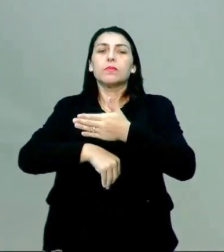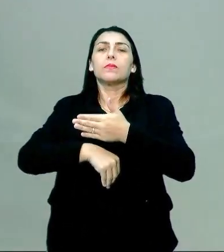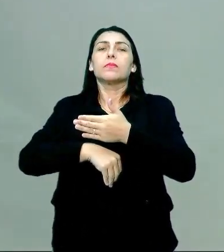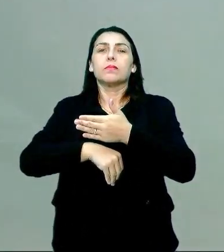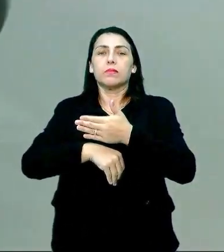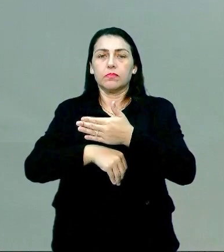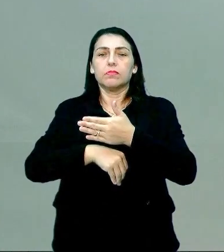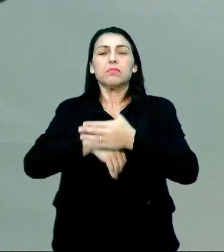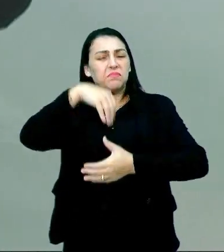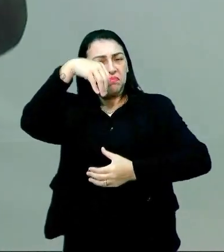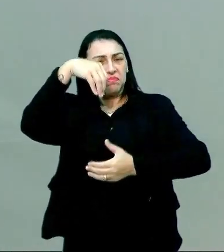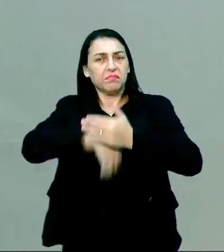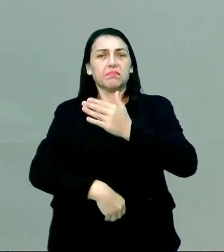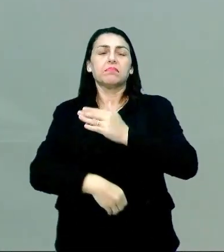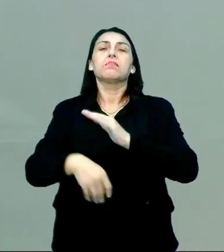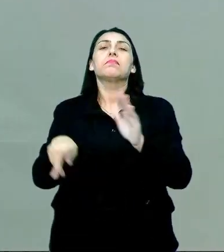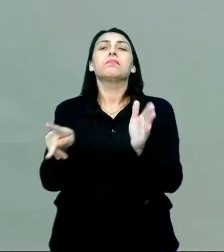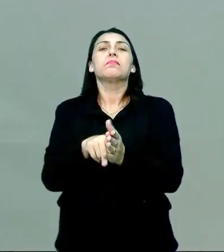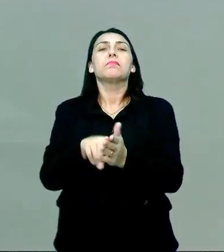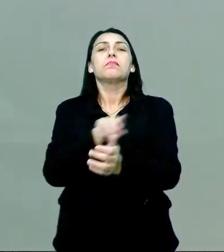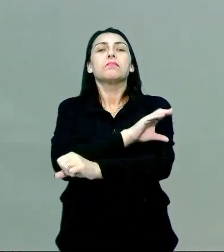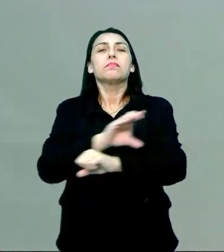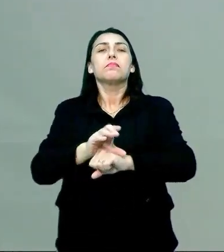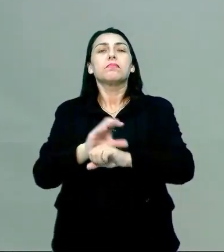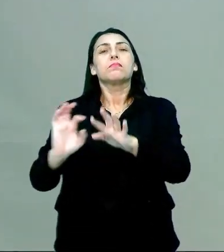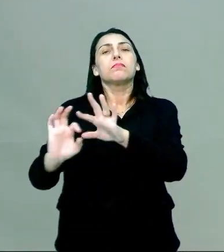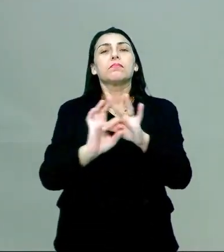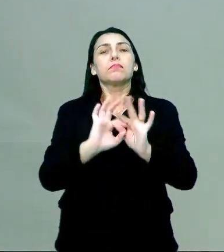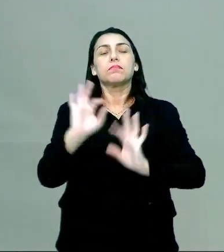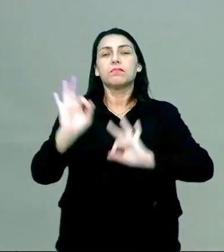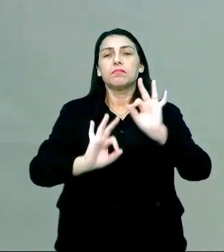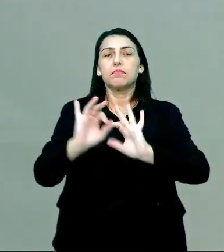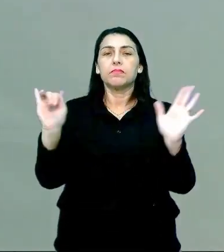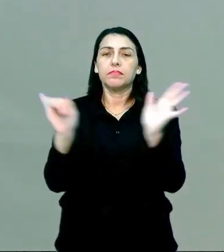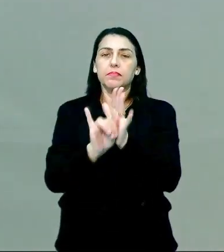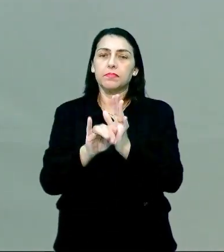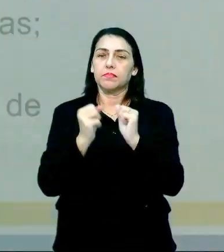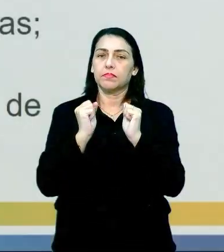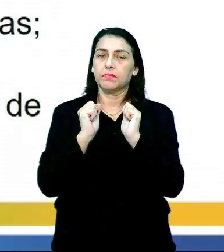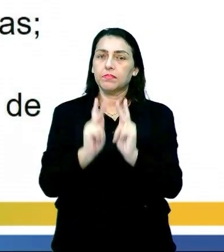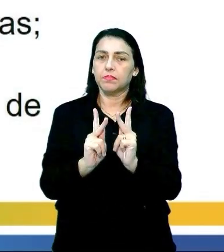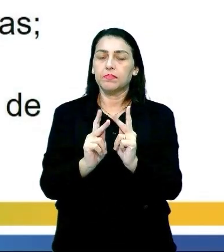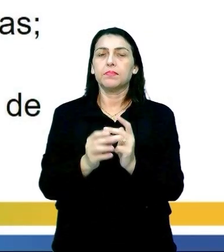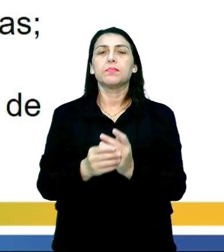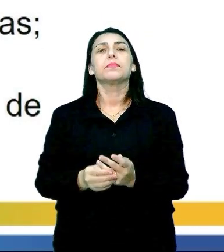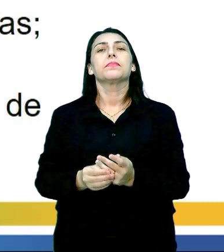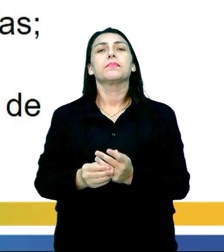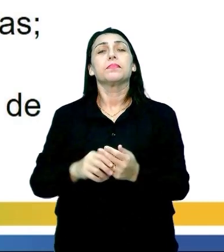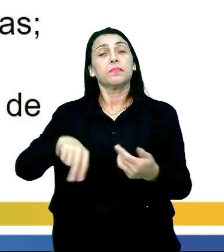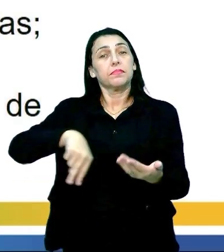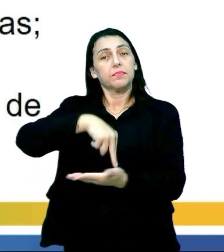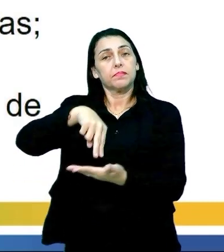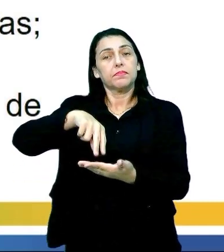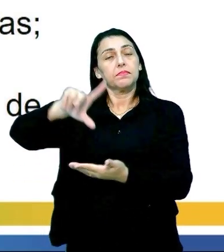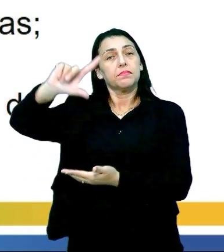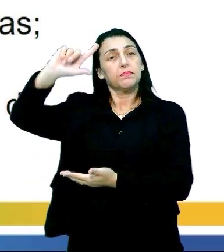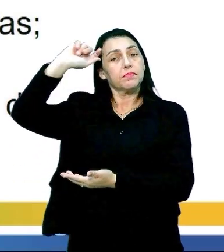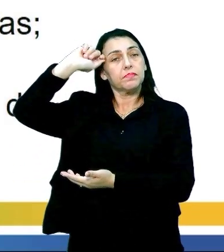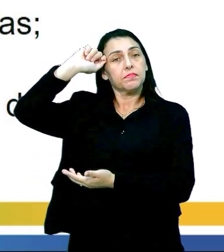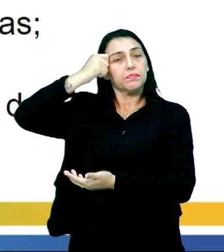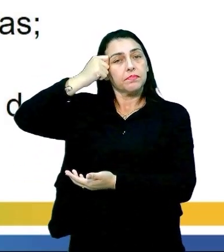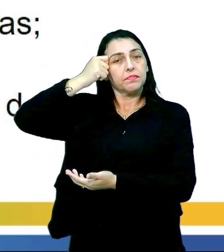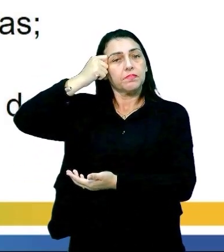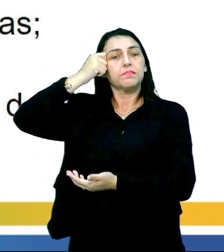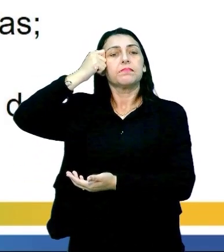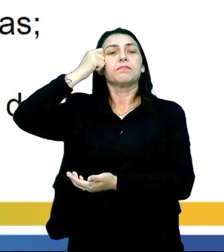imbricado, né? Eu gosto dessa palavra, imbricado, está inserido no nosso contexto de construção identitária, beleza? Vamos avançar mais um pouco? Já que a